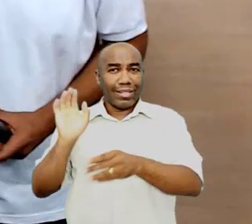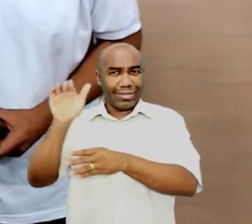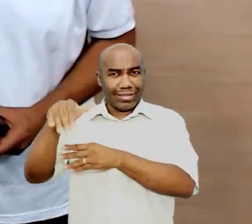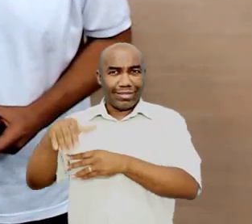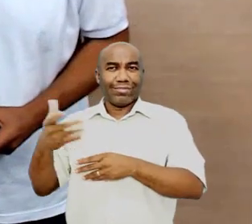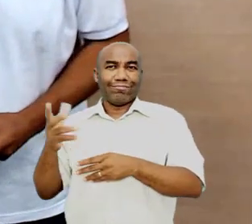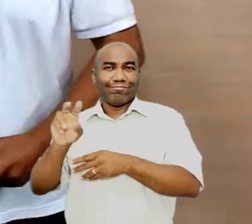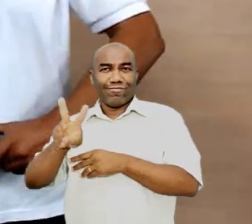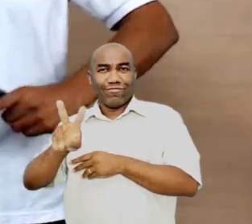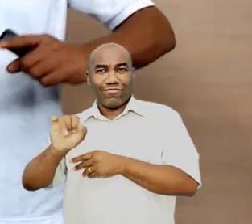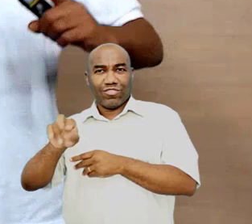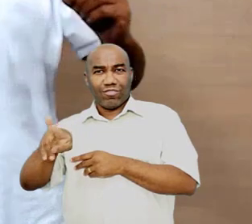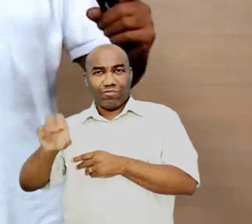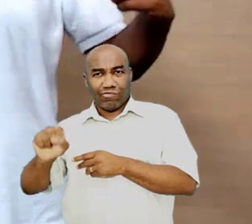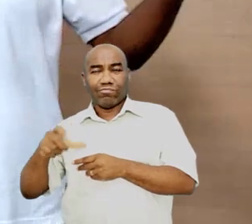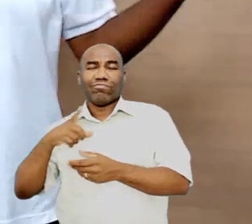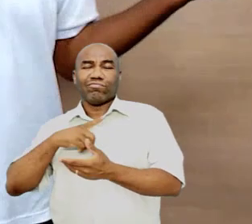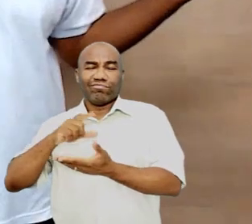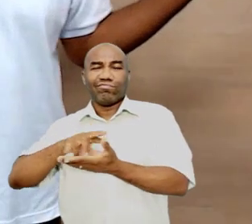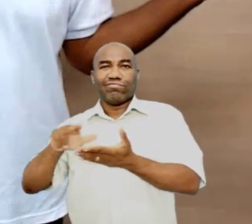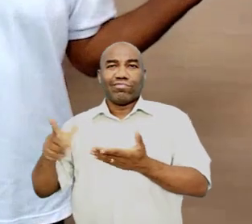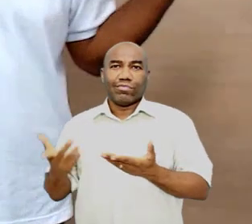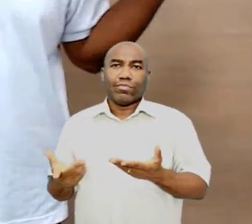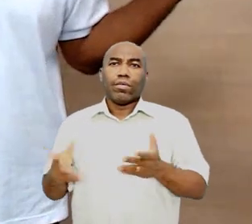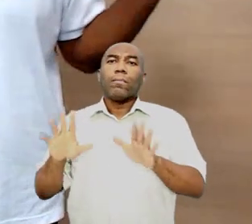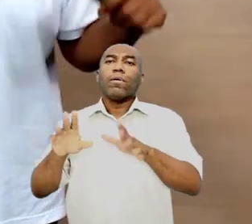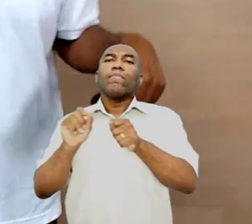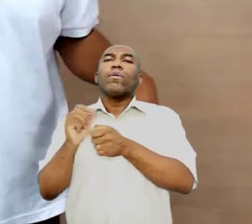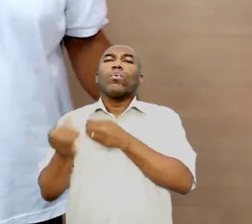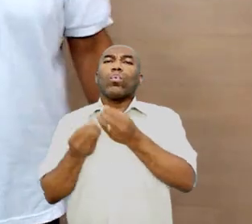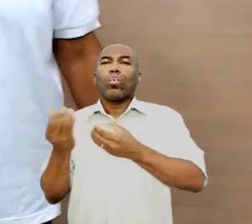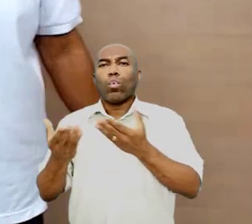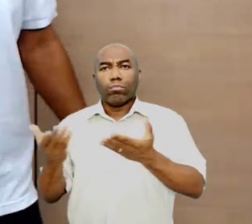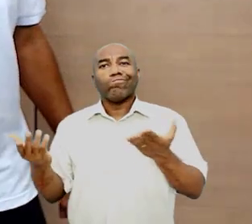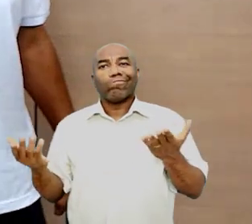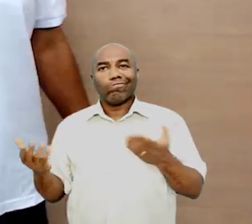estruturas químicas. A estrutura química de um vírus.